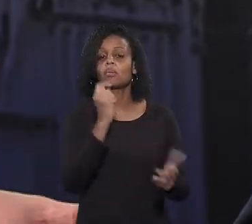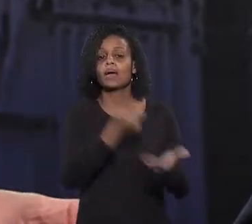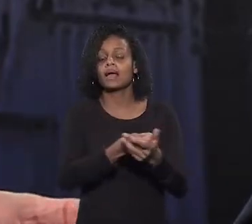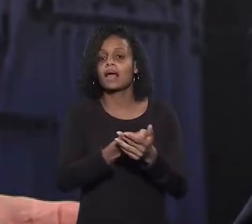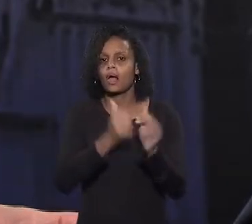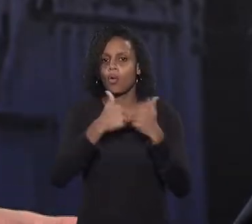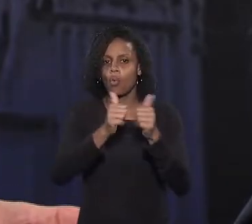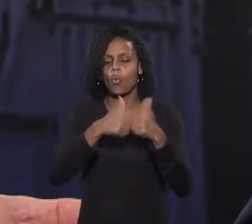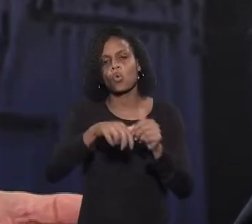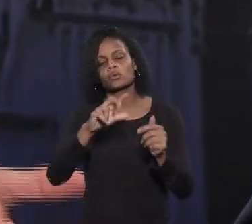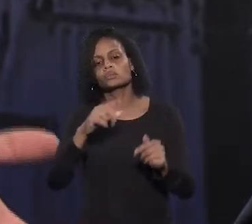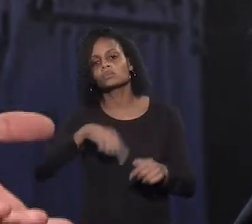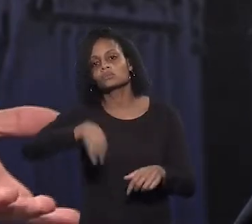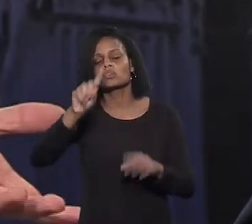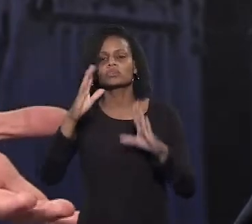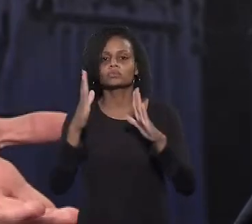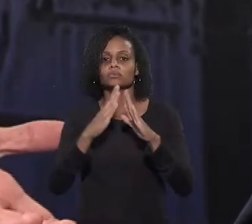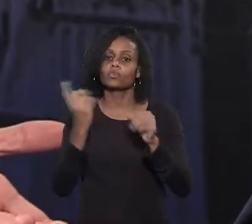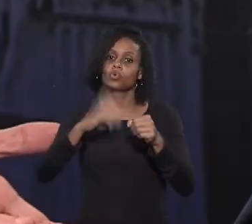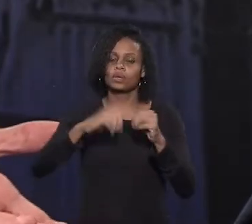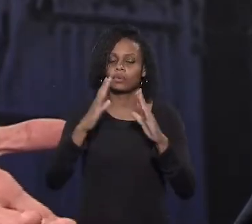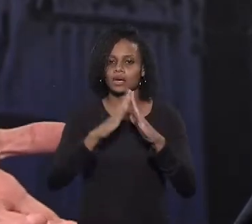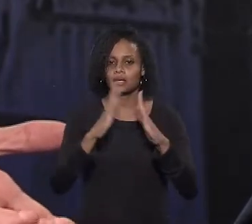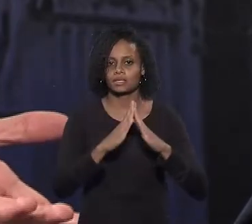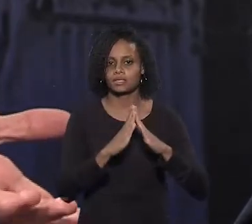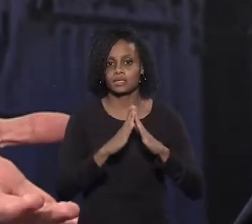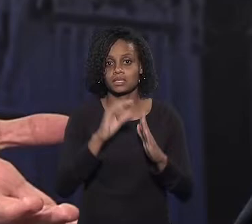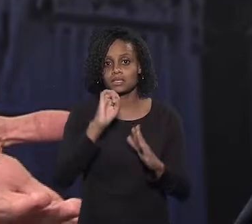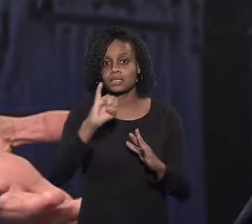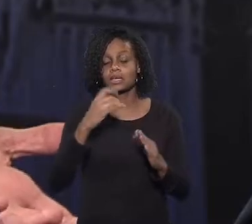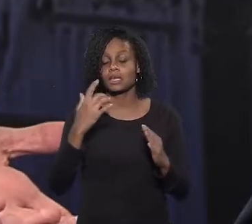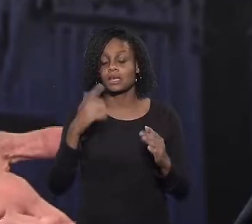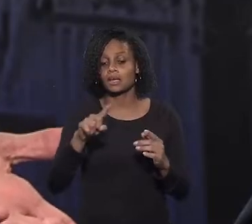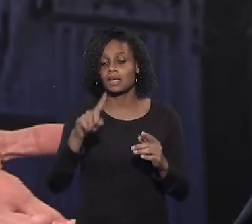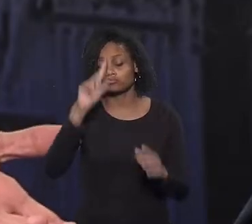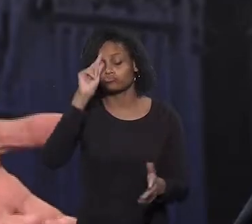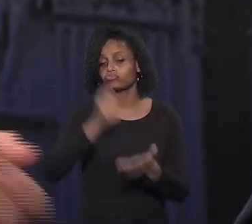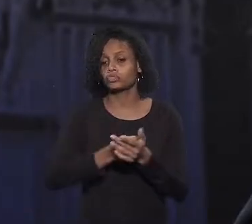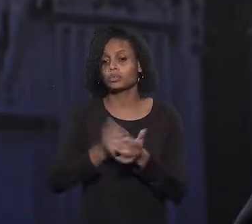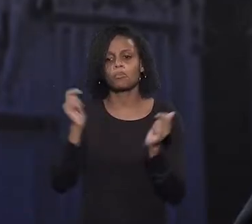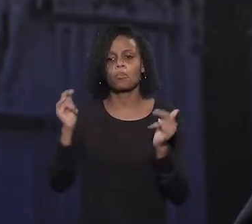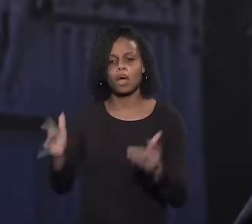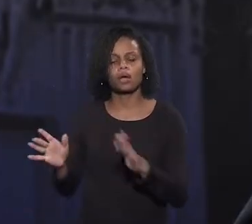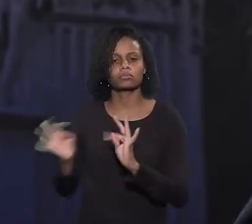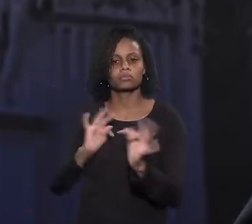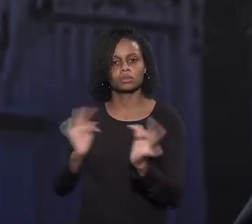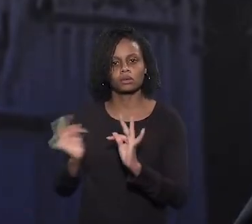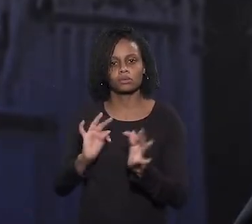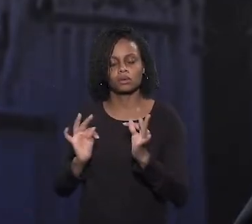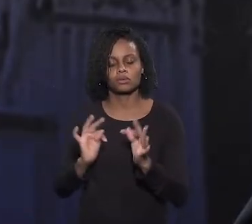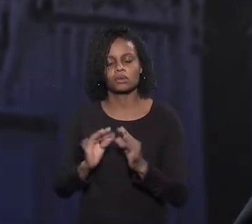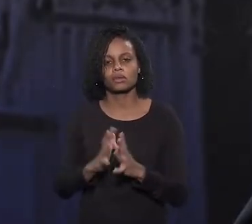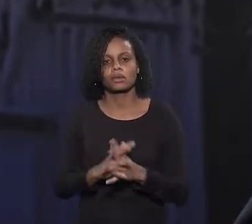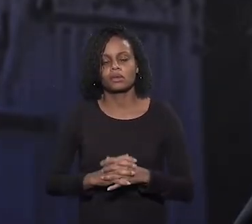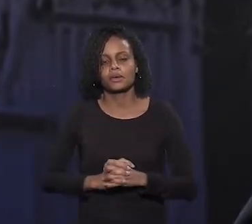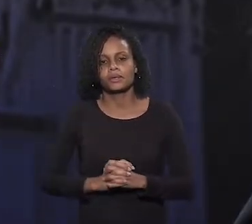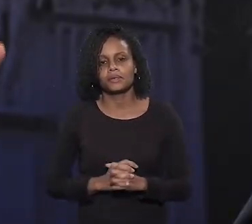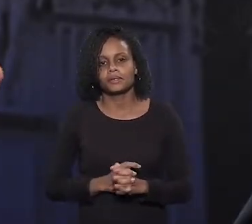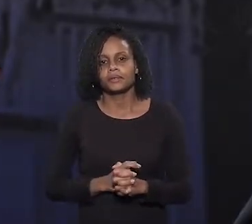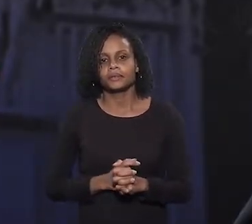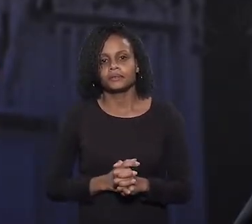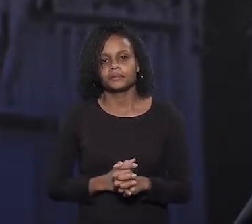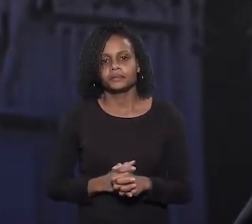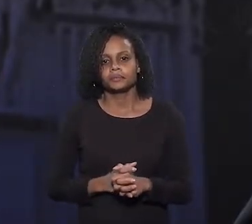para passagem de volta para sua casa, caso ele não queira cumprir todo o ciclo, né? E se eles podem